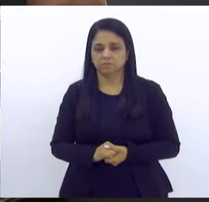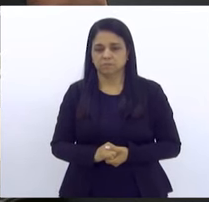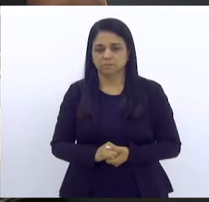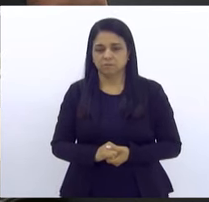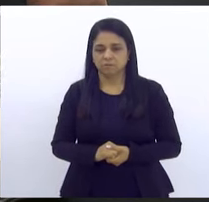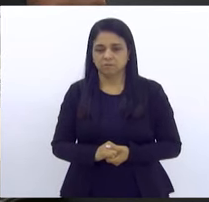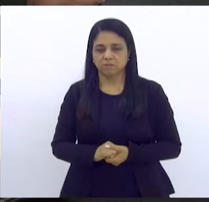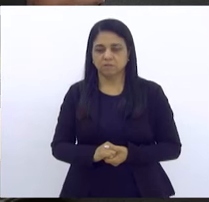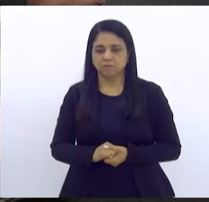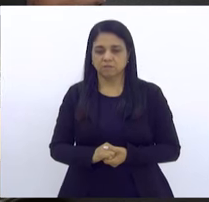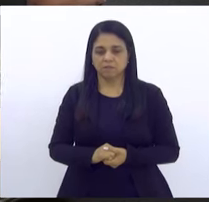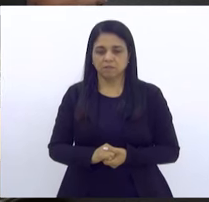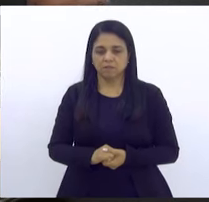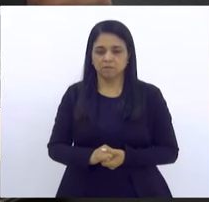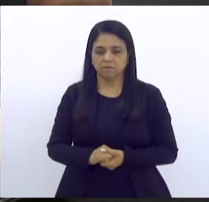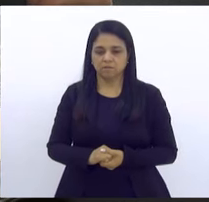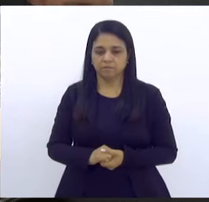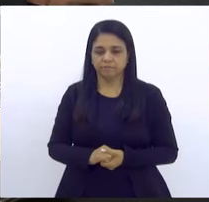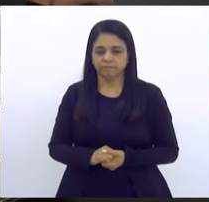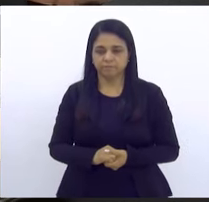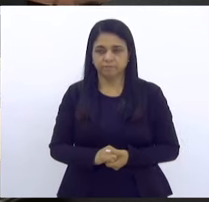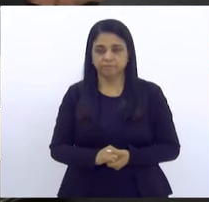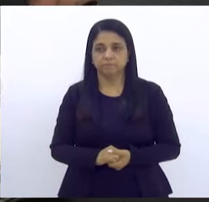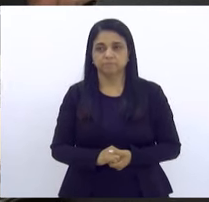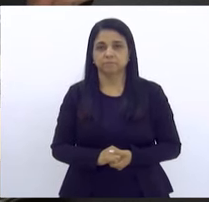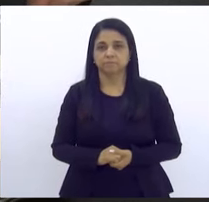comercial, para te explicar aqui.